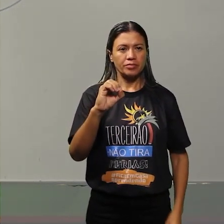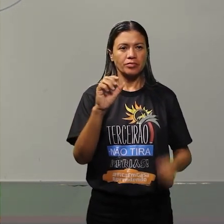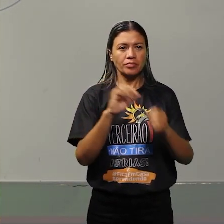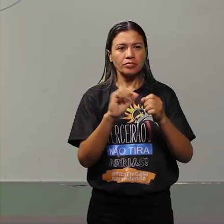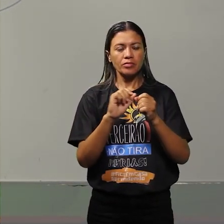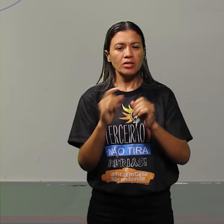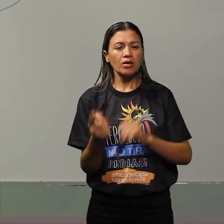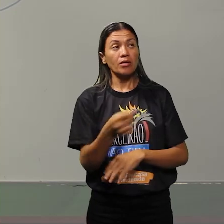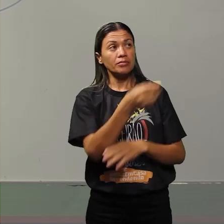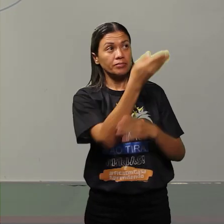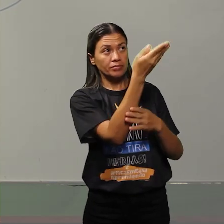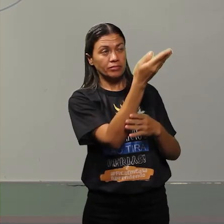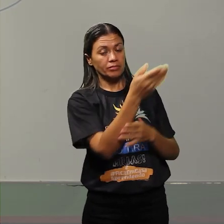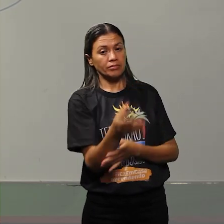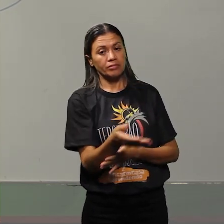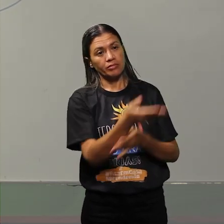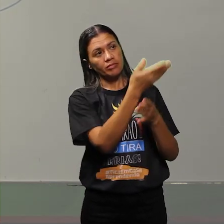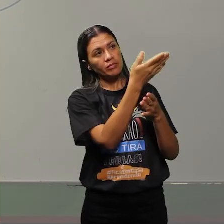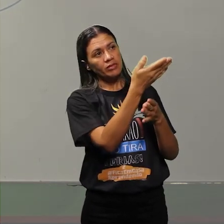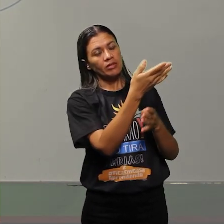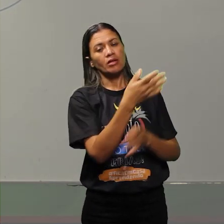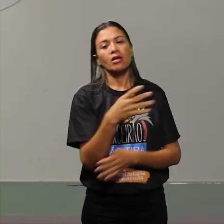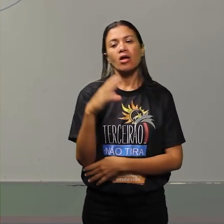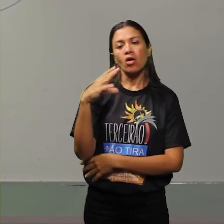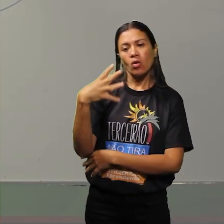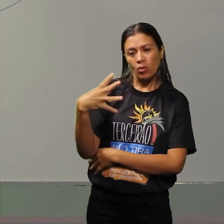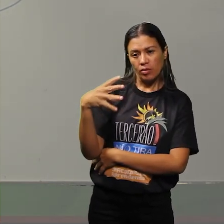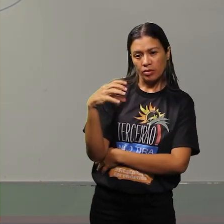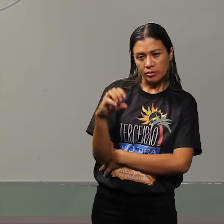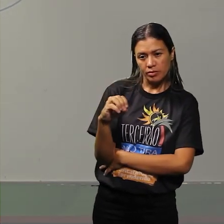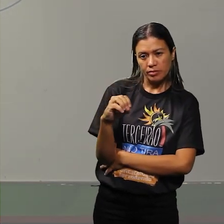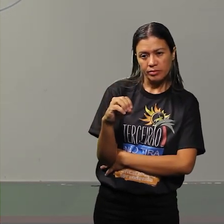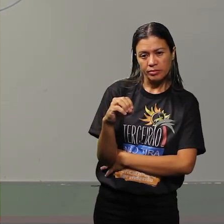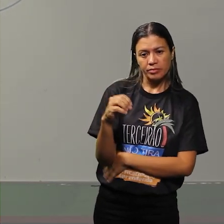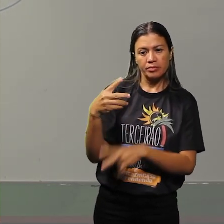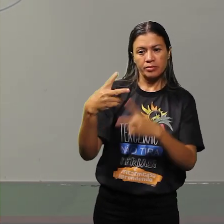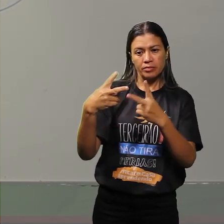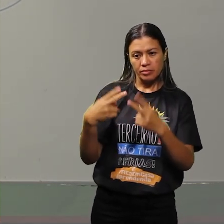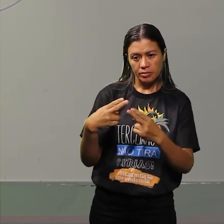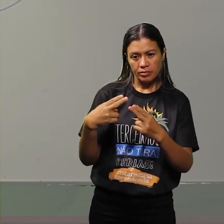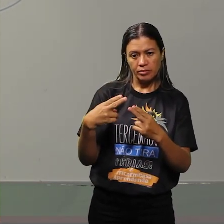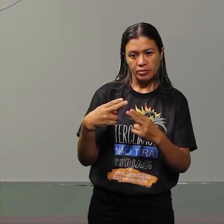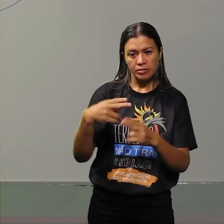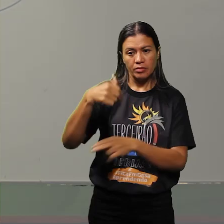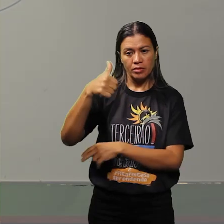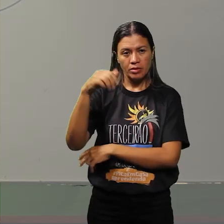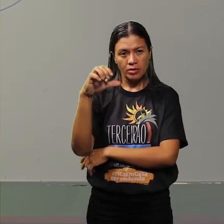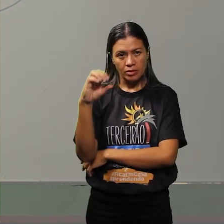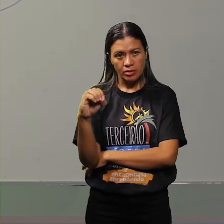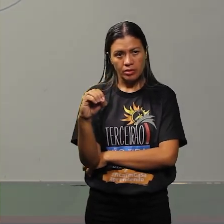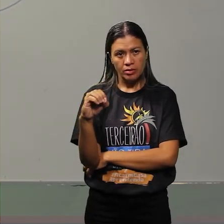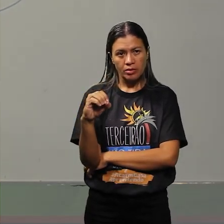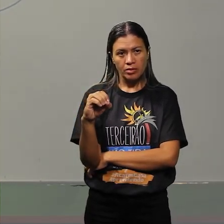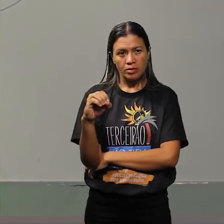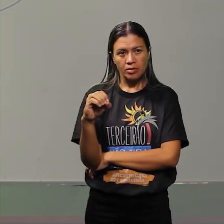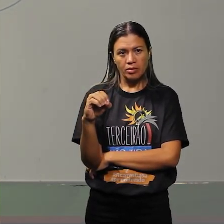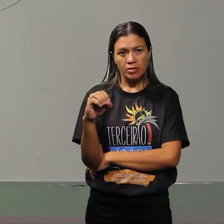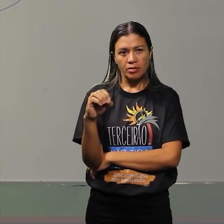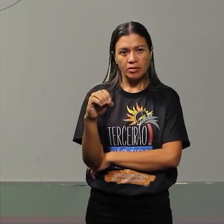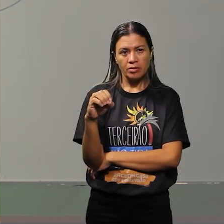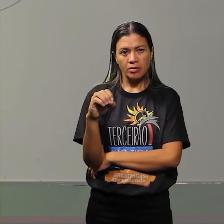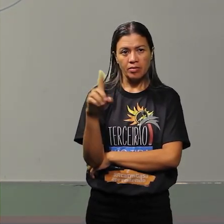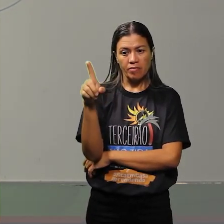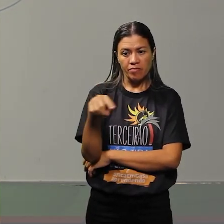eu vou colocar aqui, ó. Fica 40 igual a 10 vezes